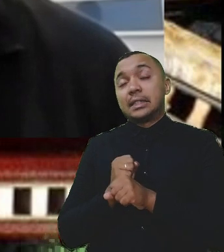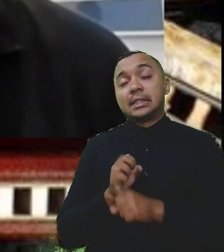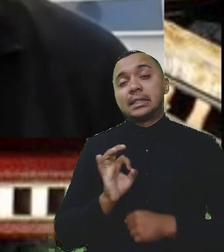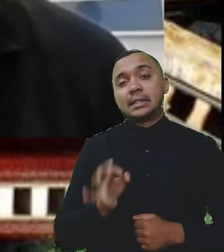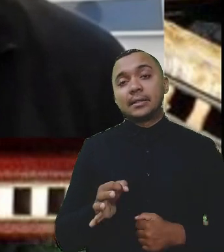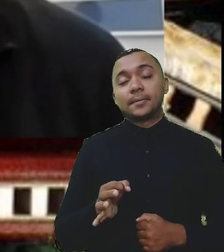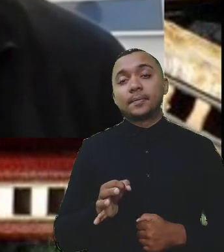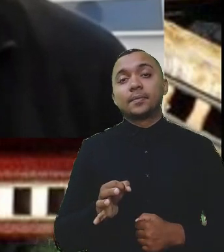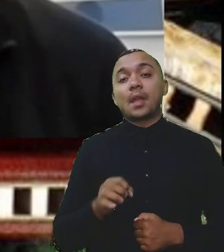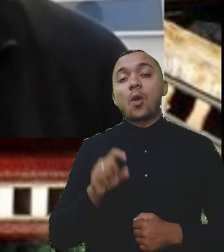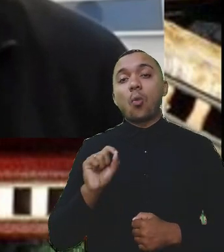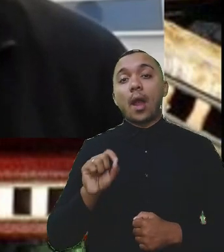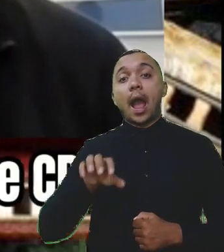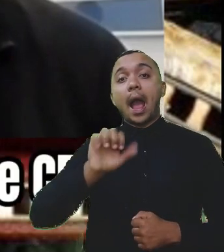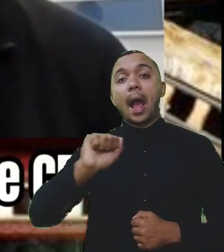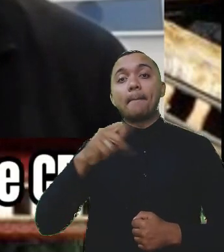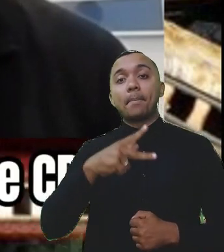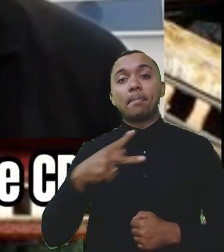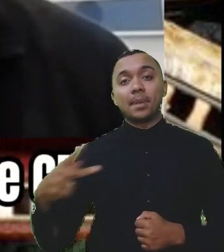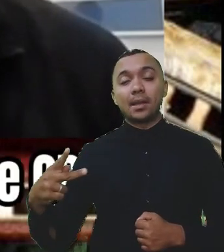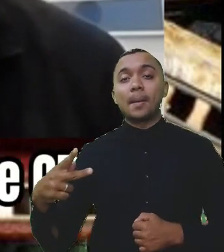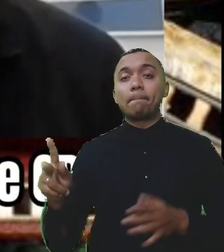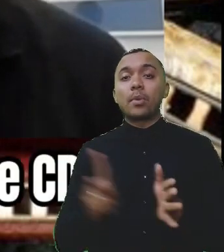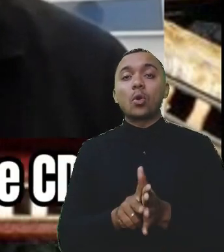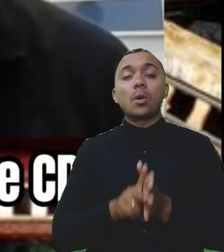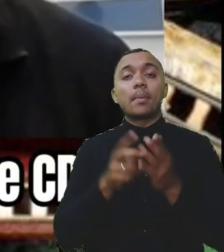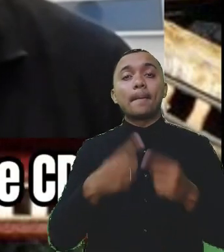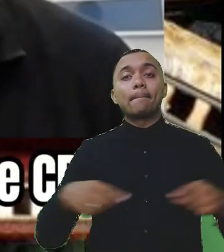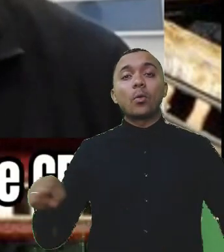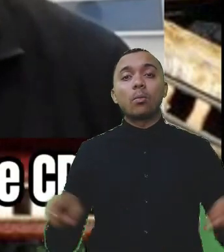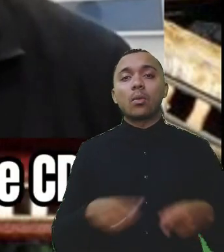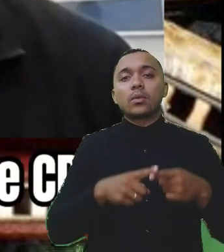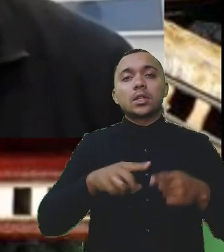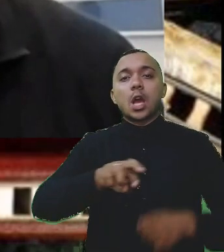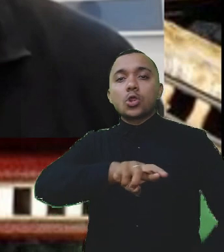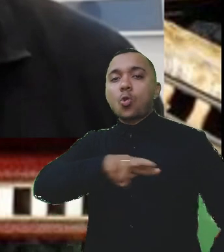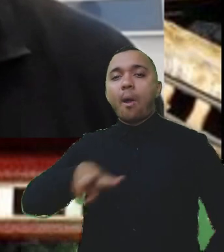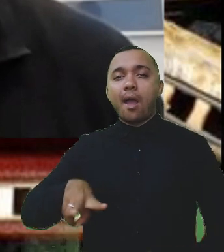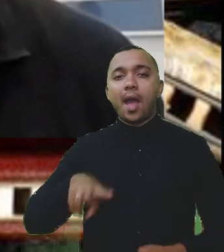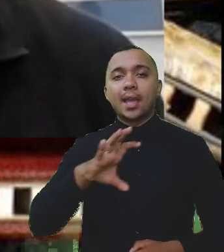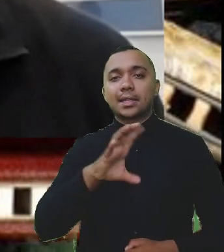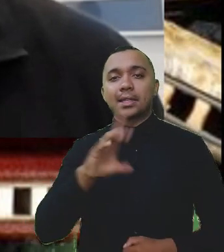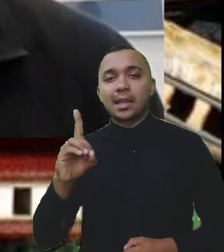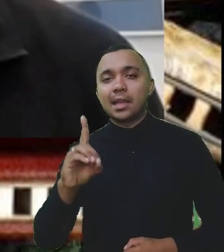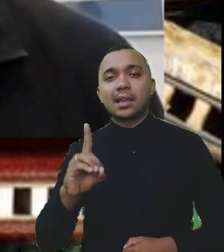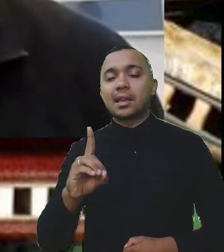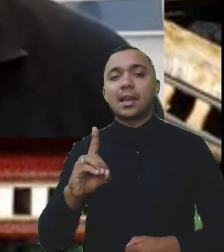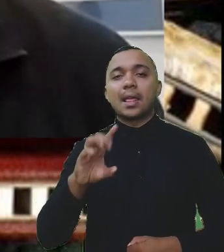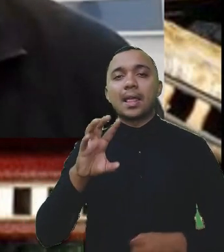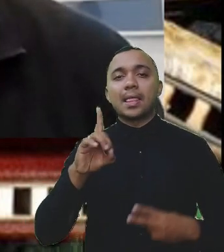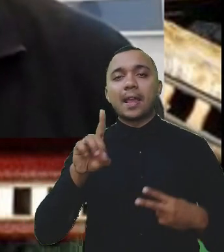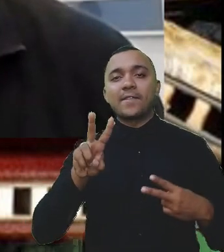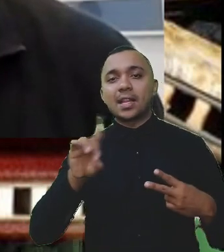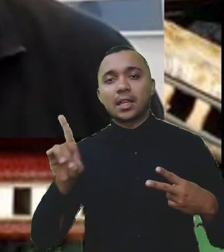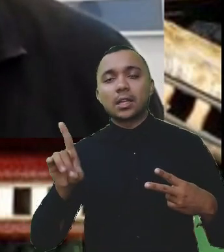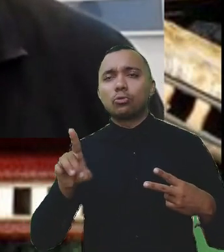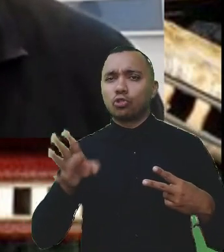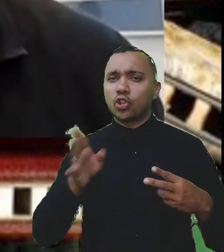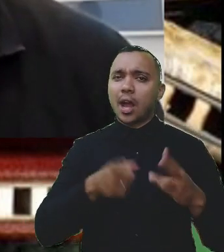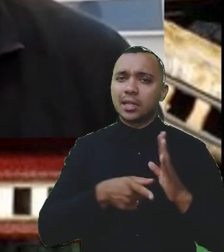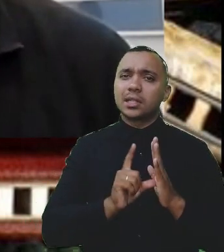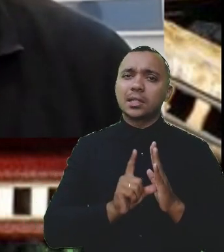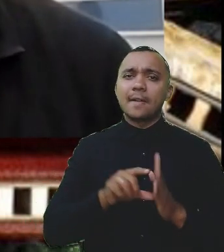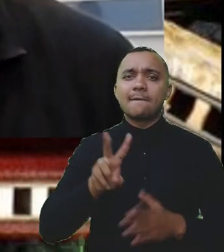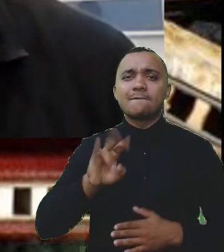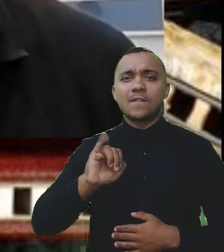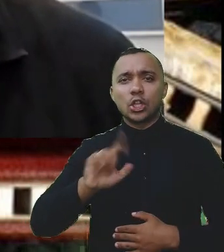é a plataforma de streaming, as músicas que já não são mais músicas de CD, de LP. Você passou pelo LP, você passou pelo CD.